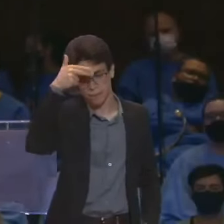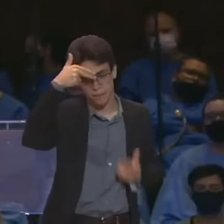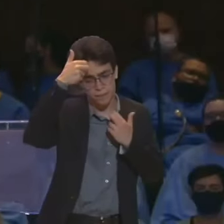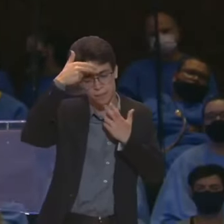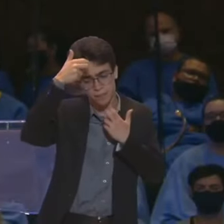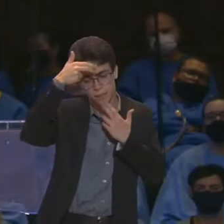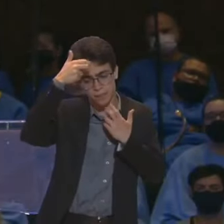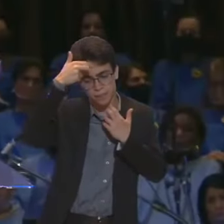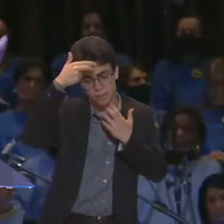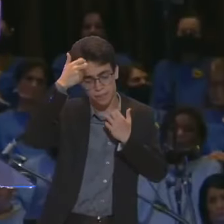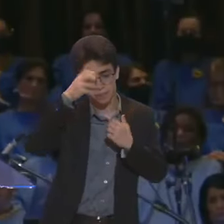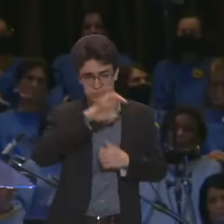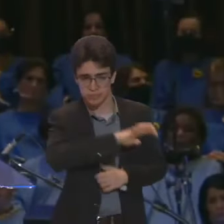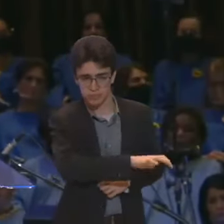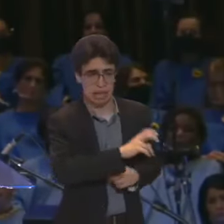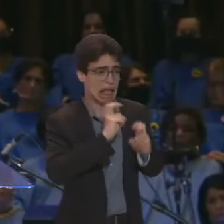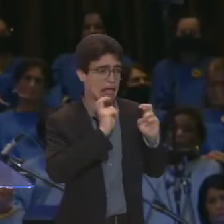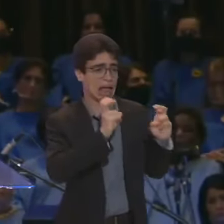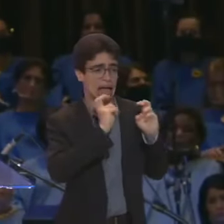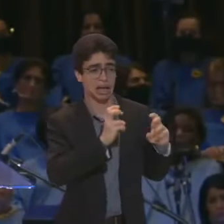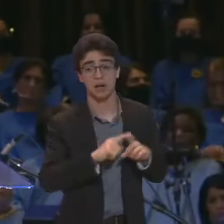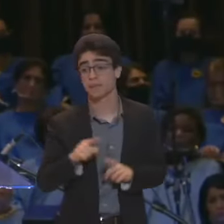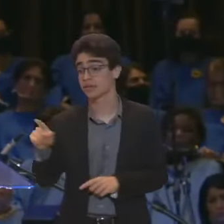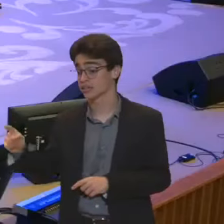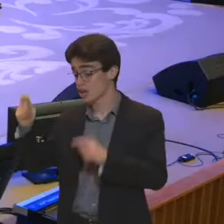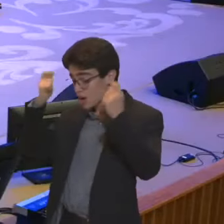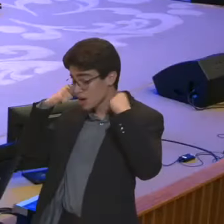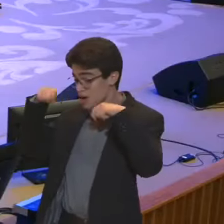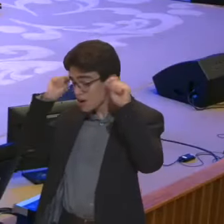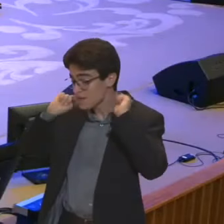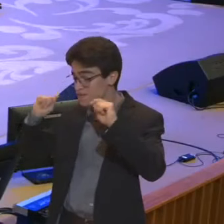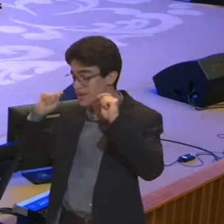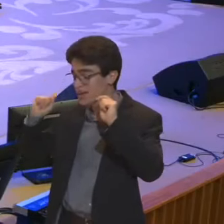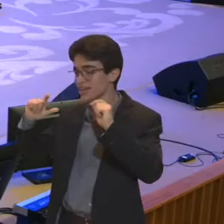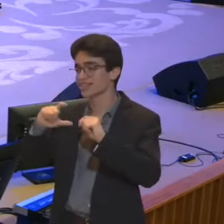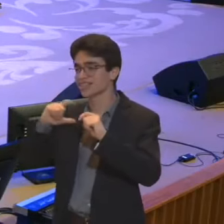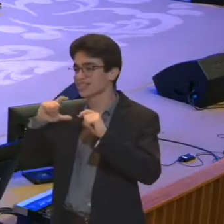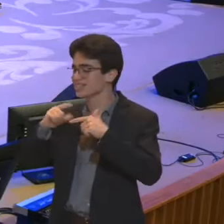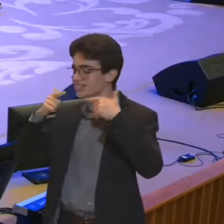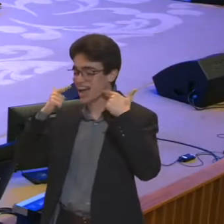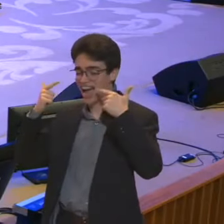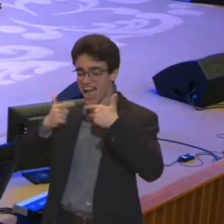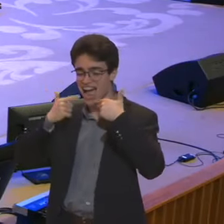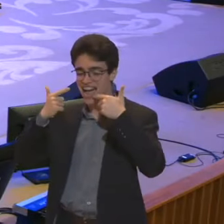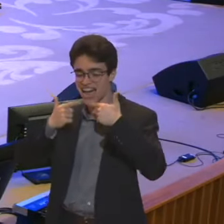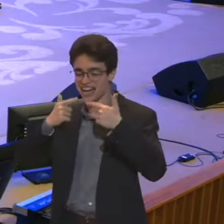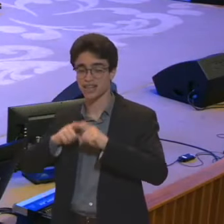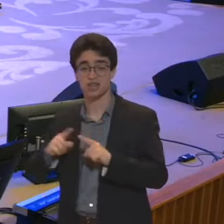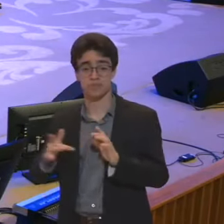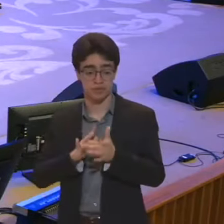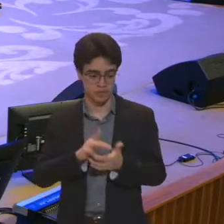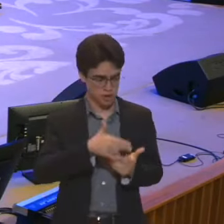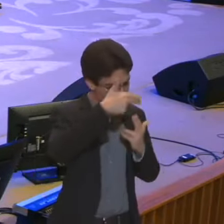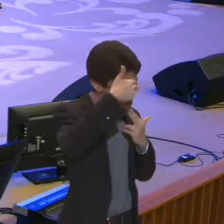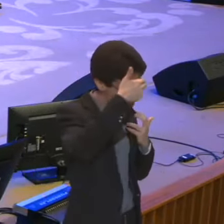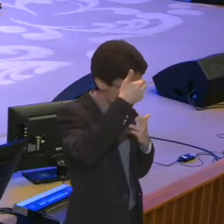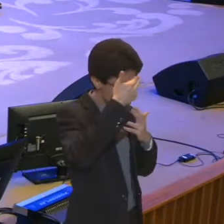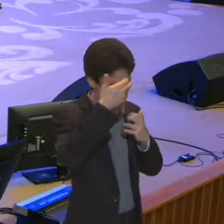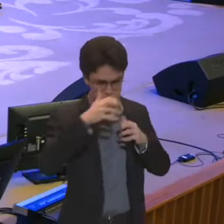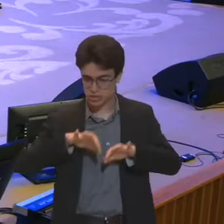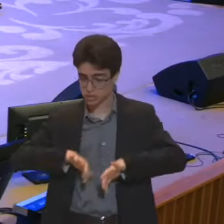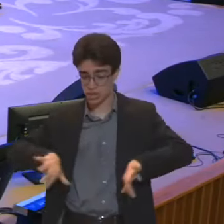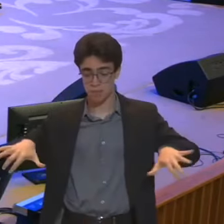ter as ovelhas que vão estar balindo. E Jesus vai lá, separa os cabritos das ovelhas,